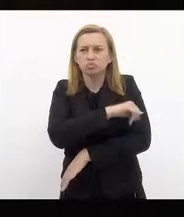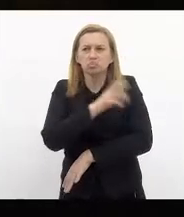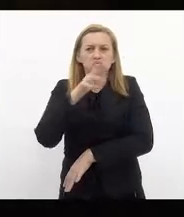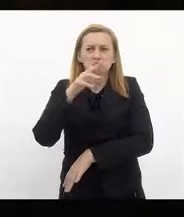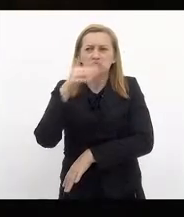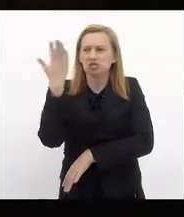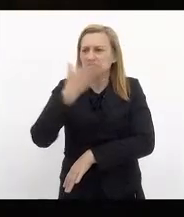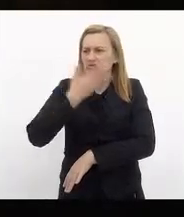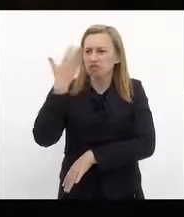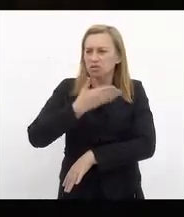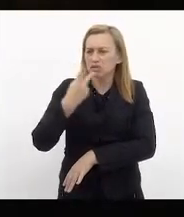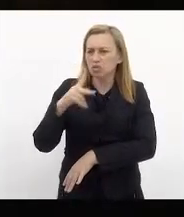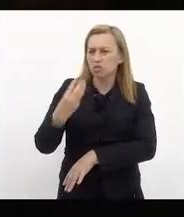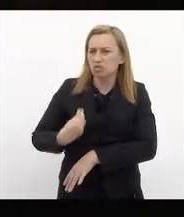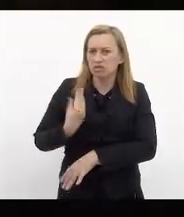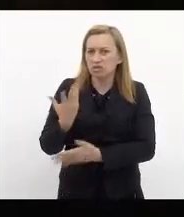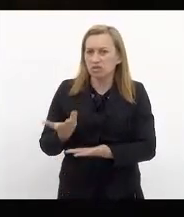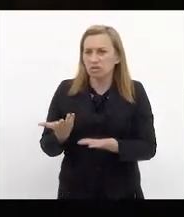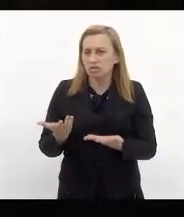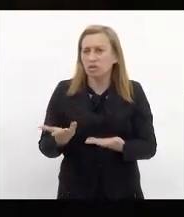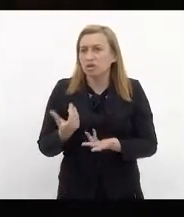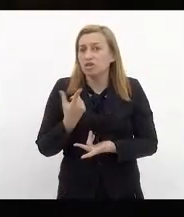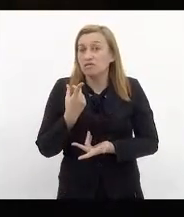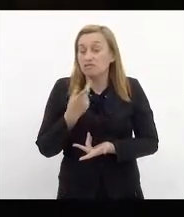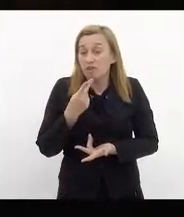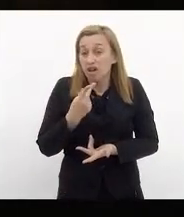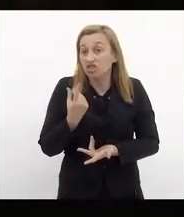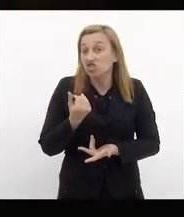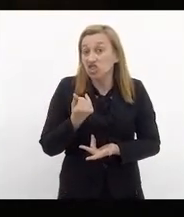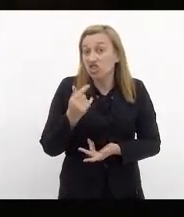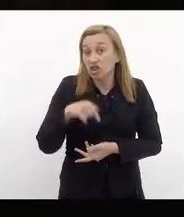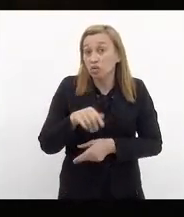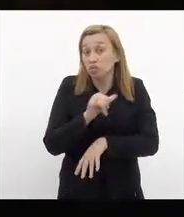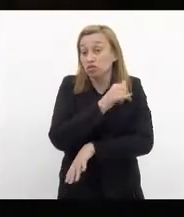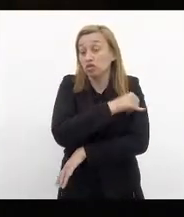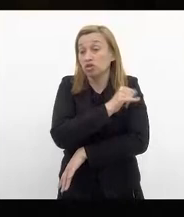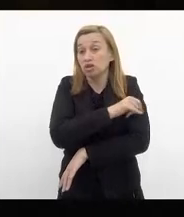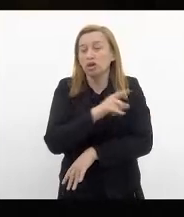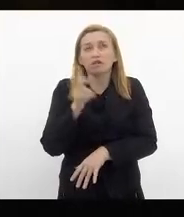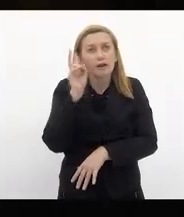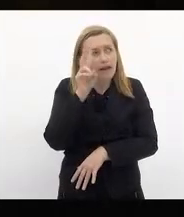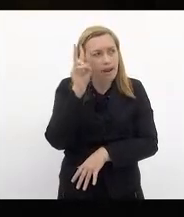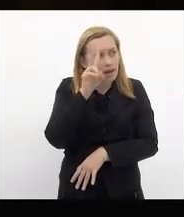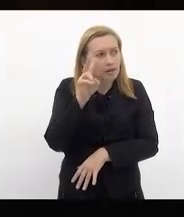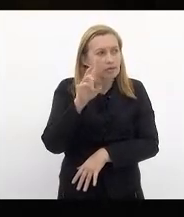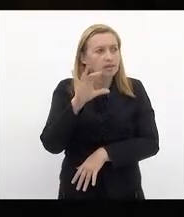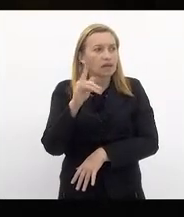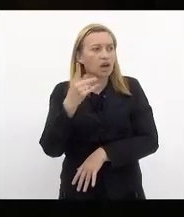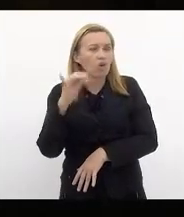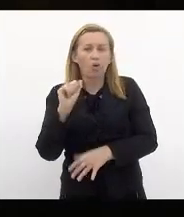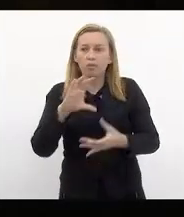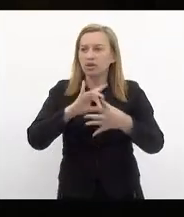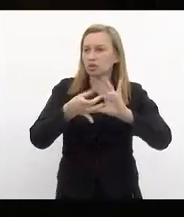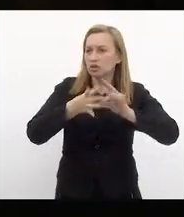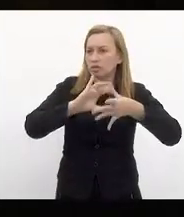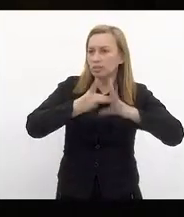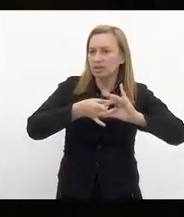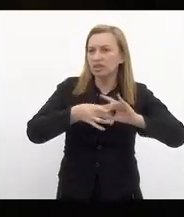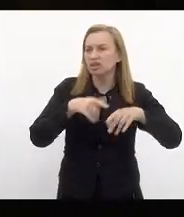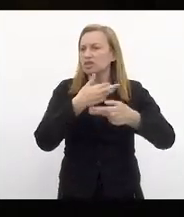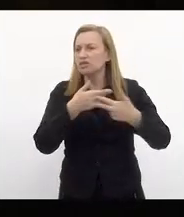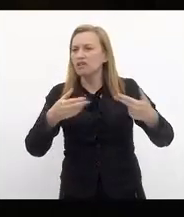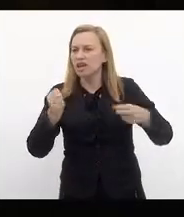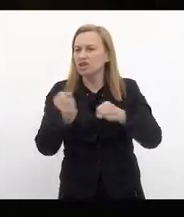Estado, porque quando a gente fala de dinheiro aqui no Rio de Janeiro, a gente lembra da Copa, da Olimpíada, com